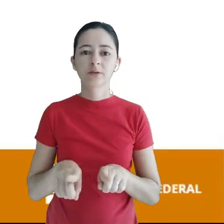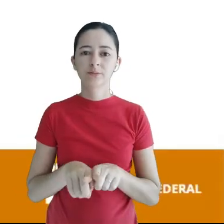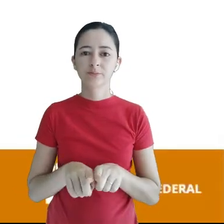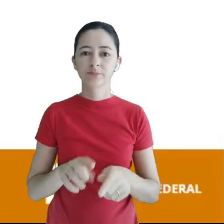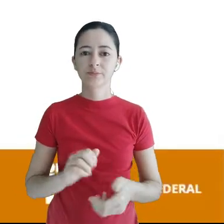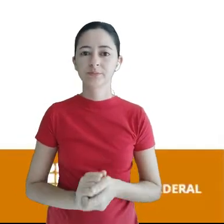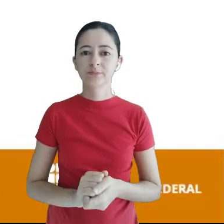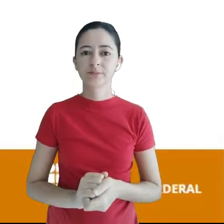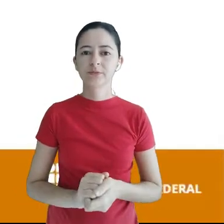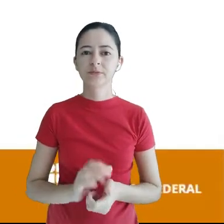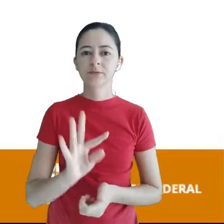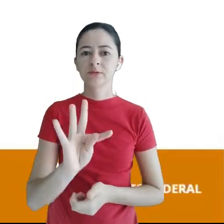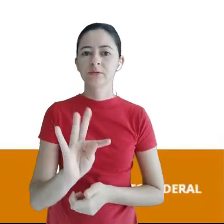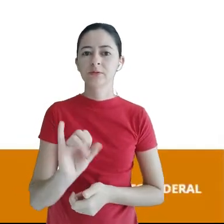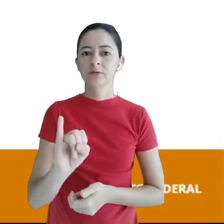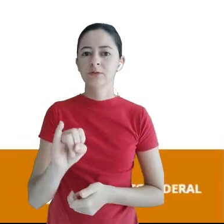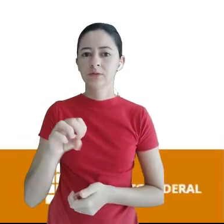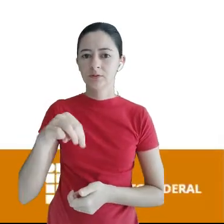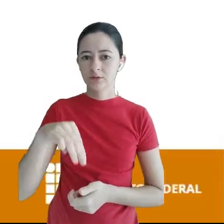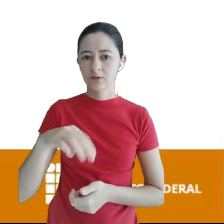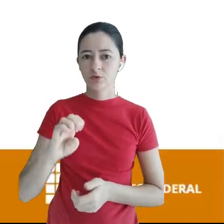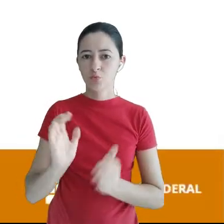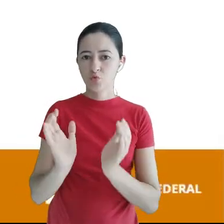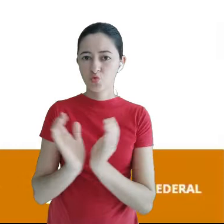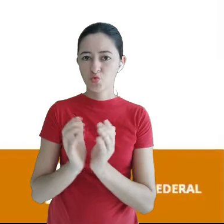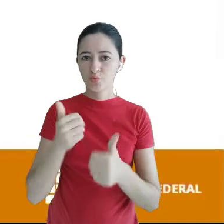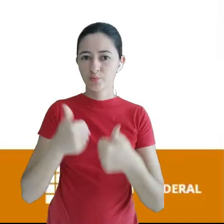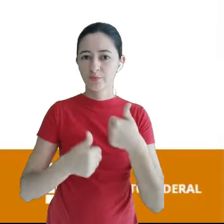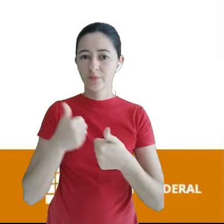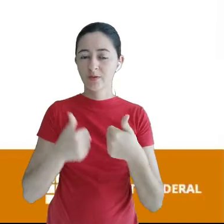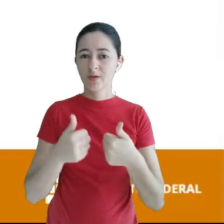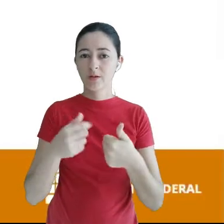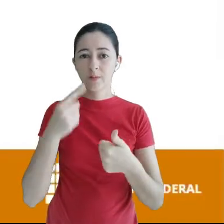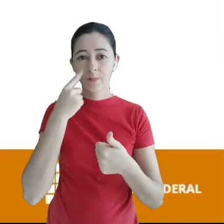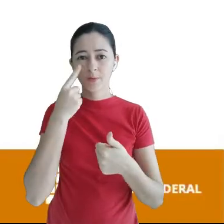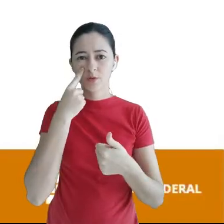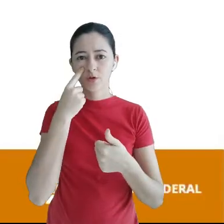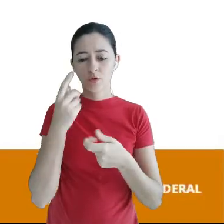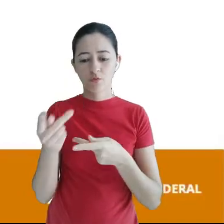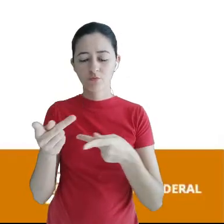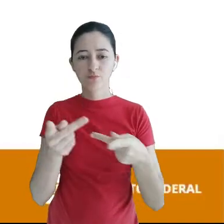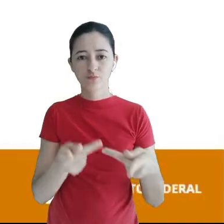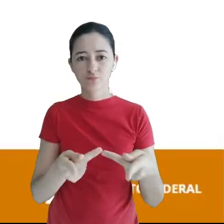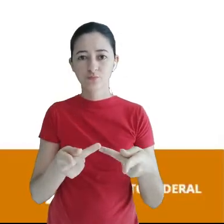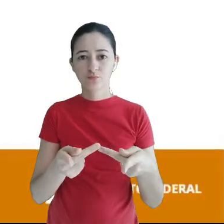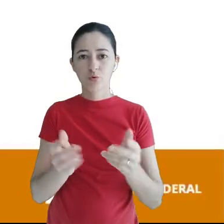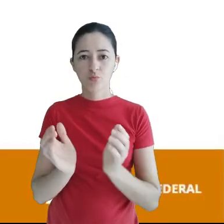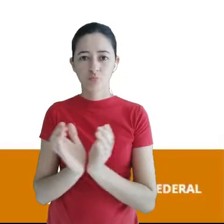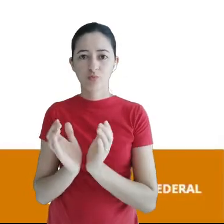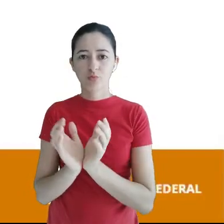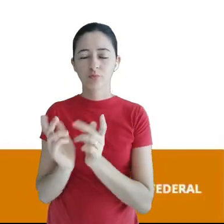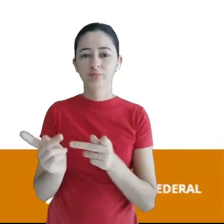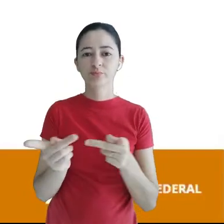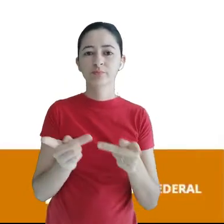Outra coisa. Time. Aqui eu coloquei time visitante. Aí você poderia dizer, pô,